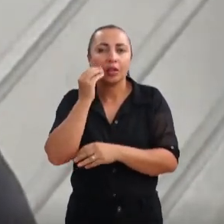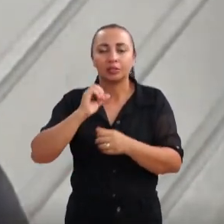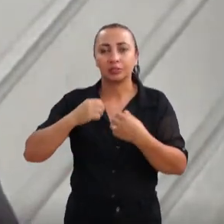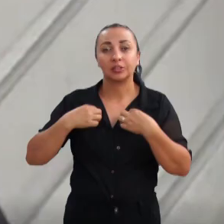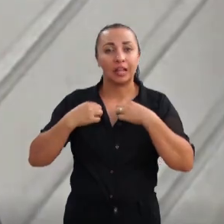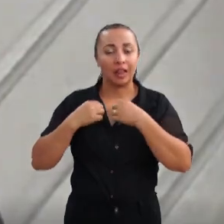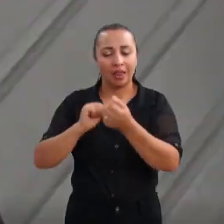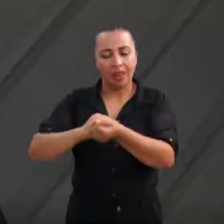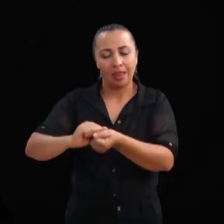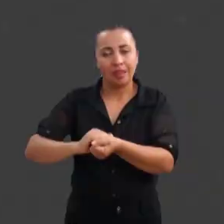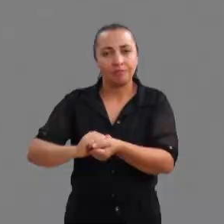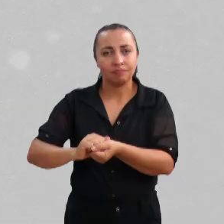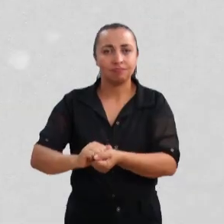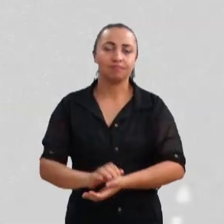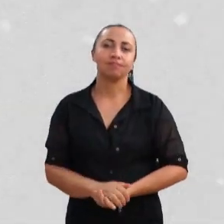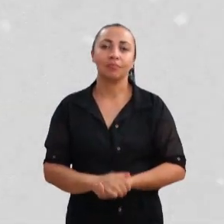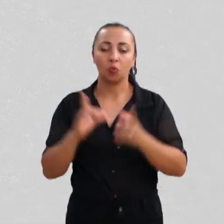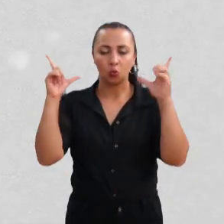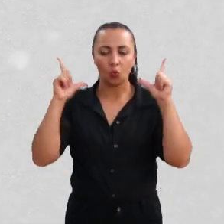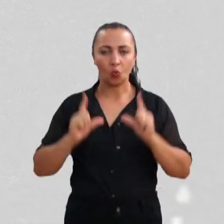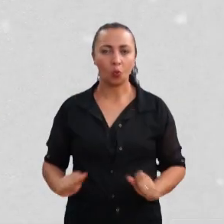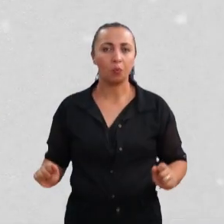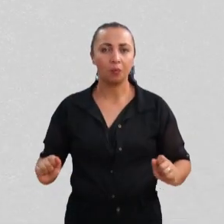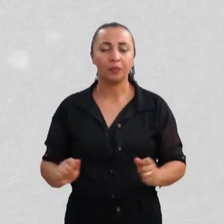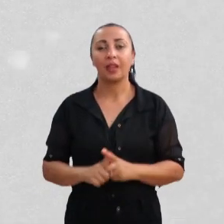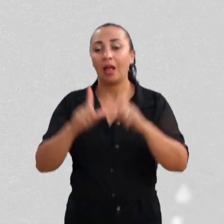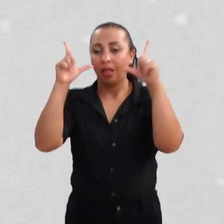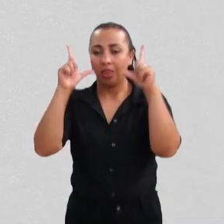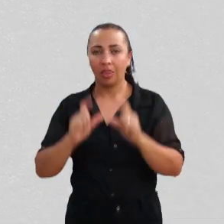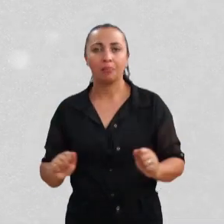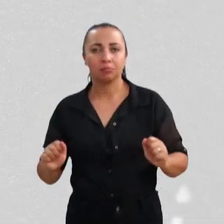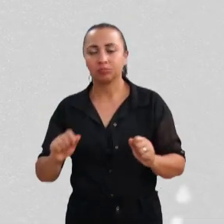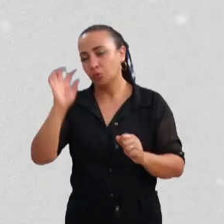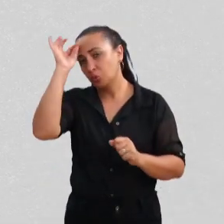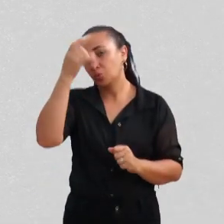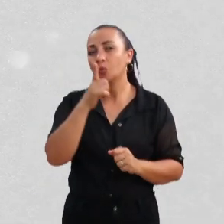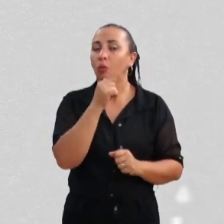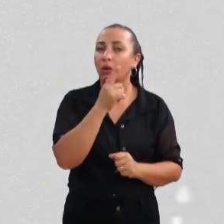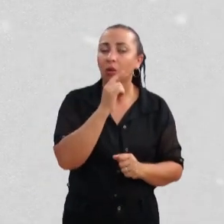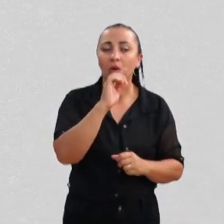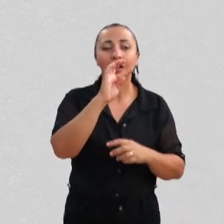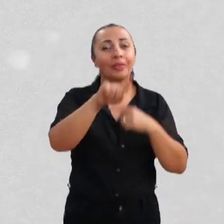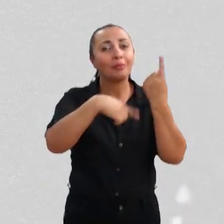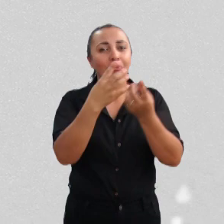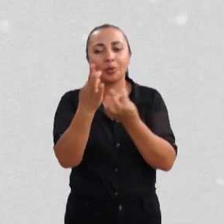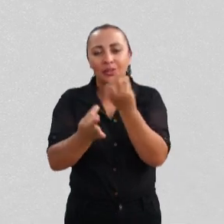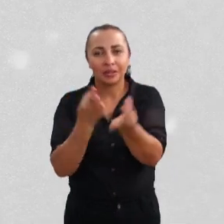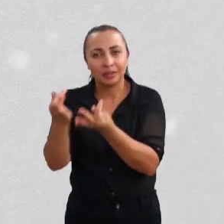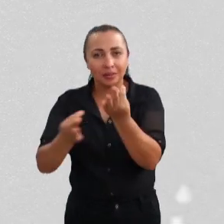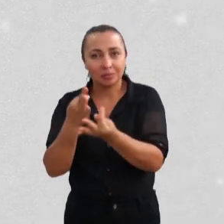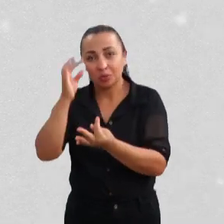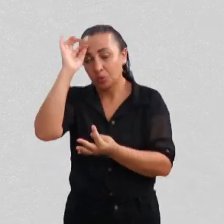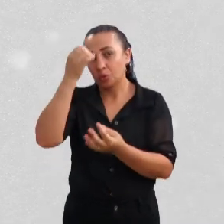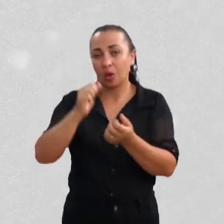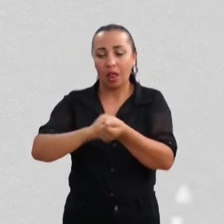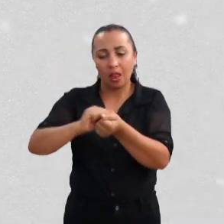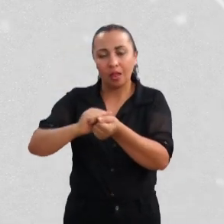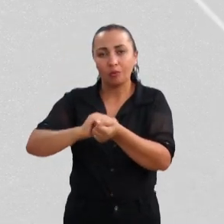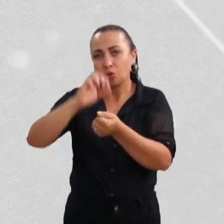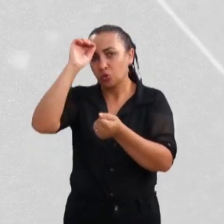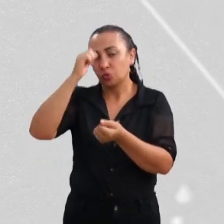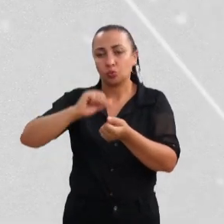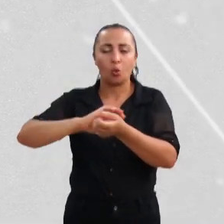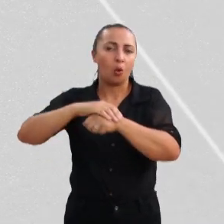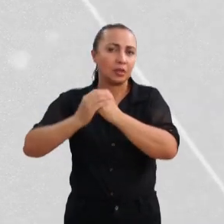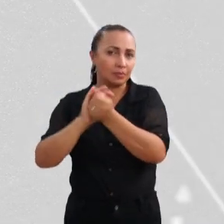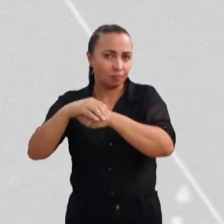teste de lavagem. No primeiro tratamento, a gente fez a lavagem apenas com água. O segundo tratamento, a gente fez a lavagem apenas